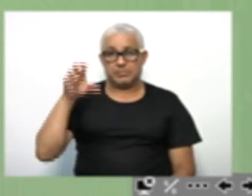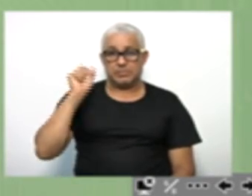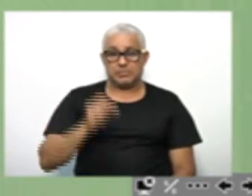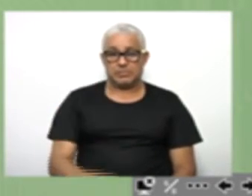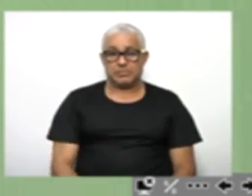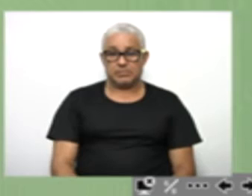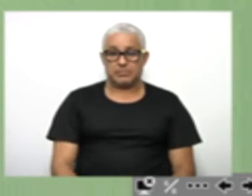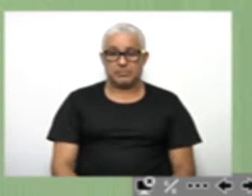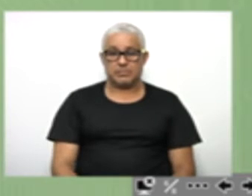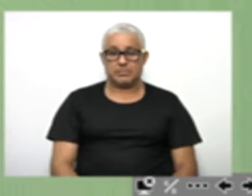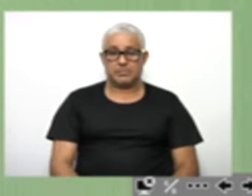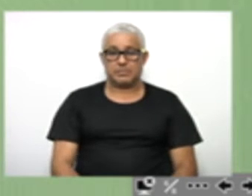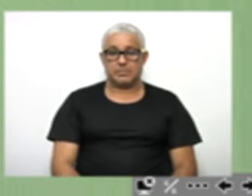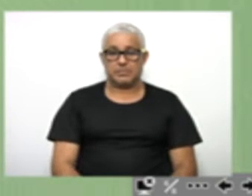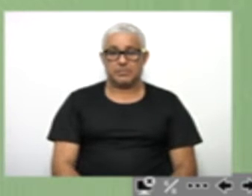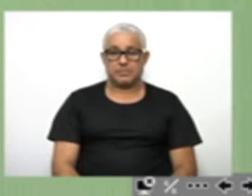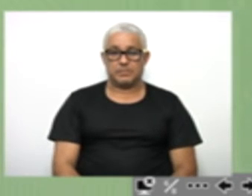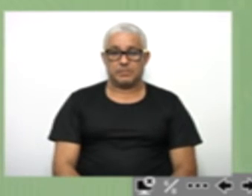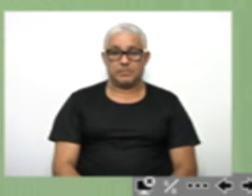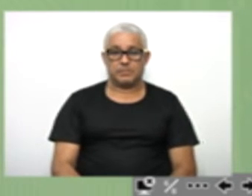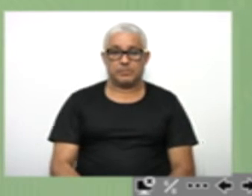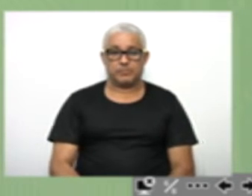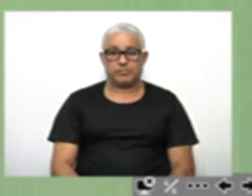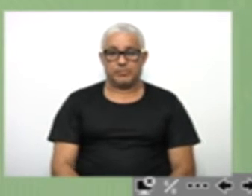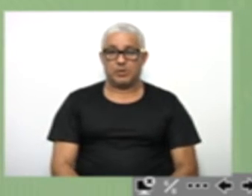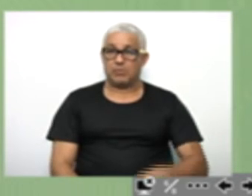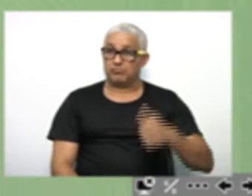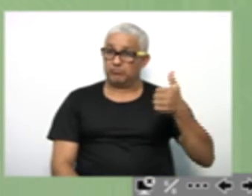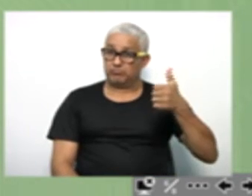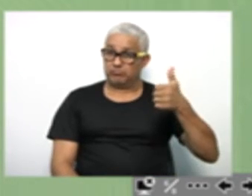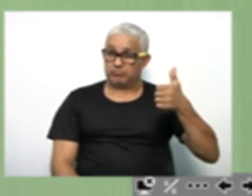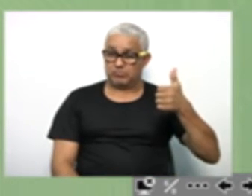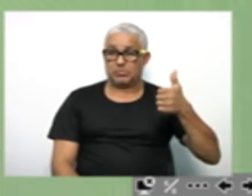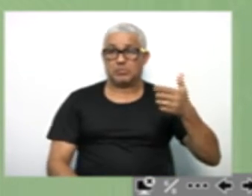Primeiro contexto. Vamos para o segundo contexto.